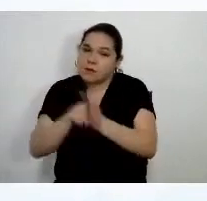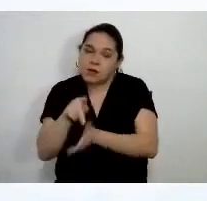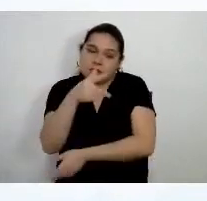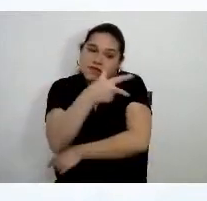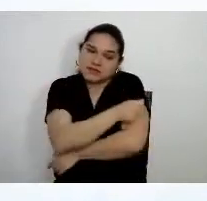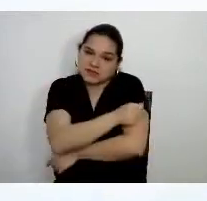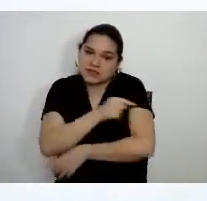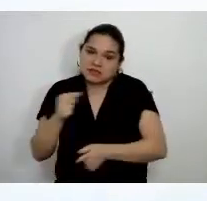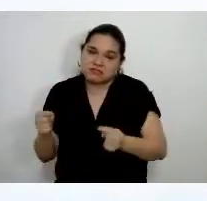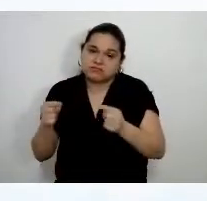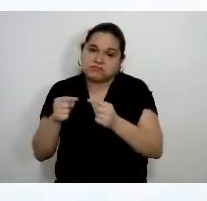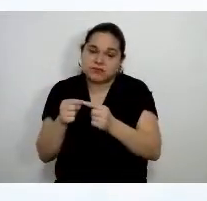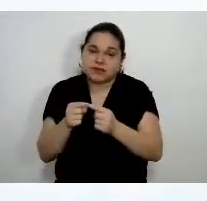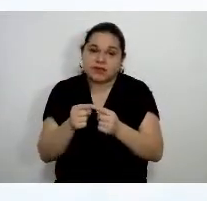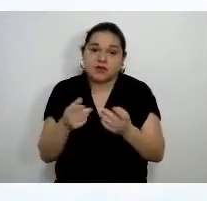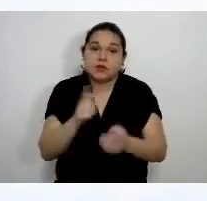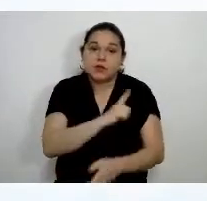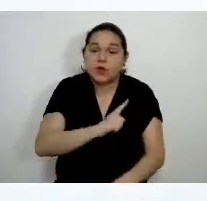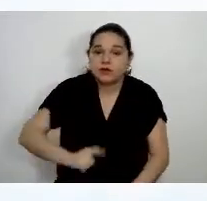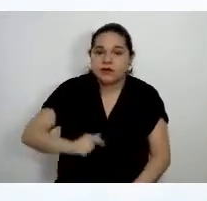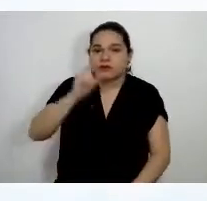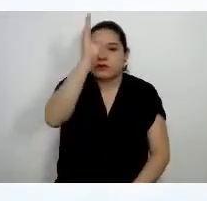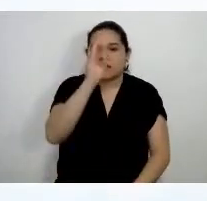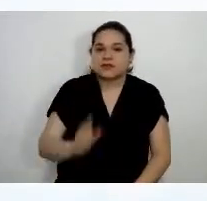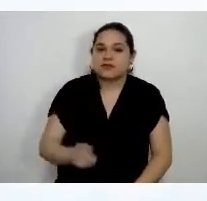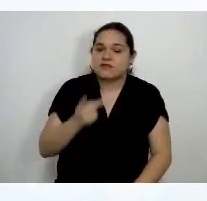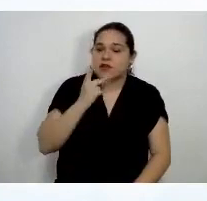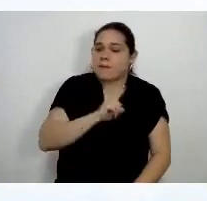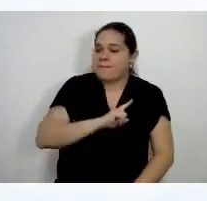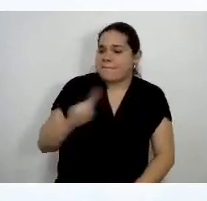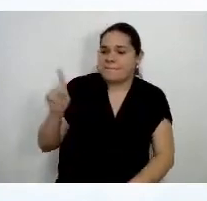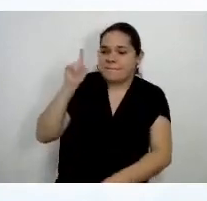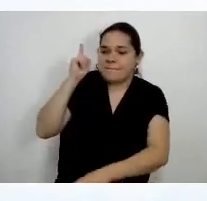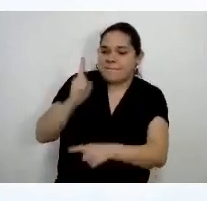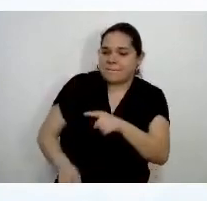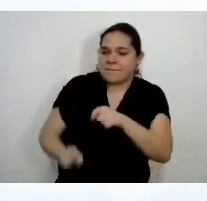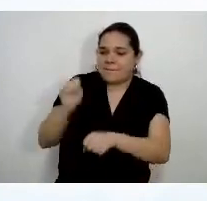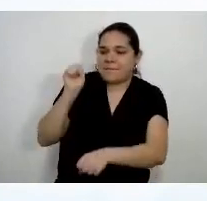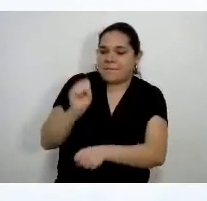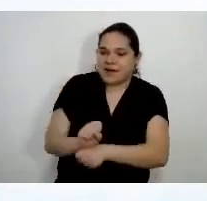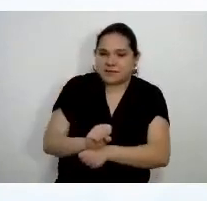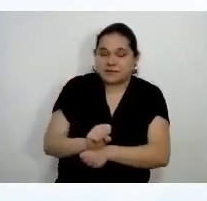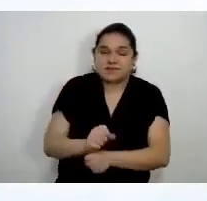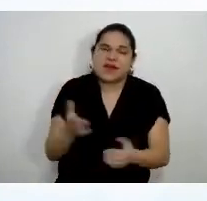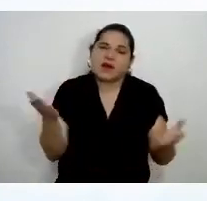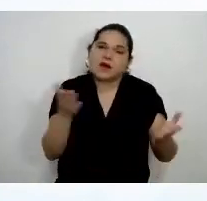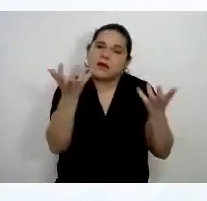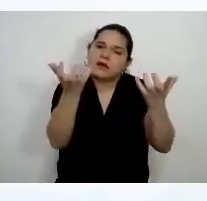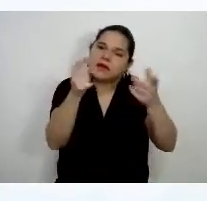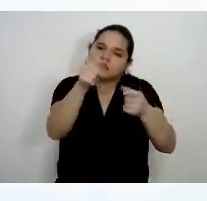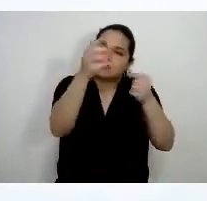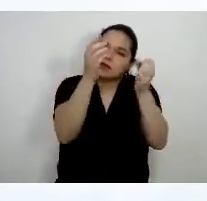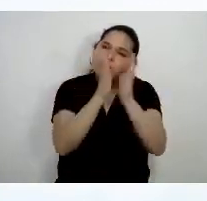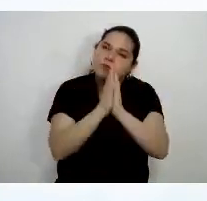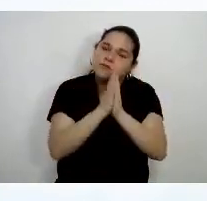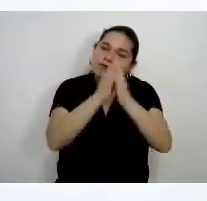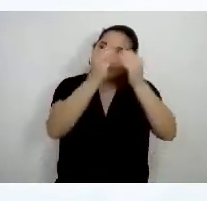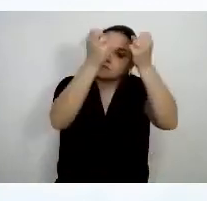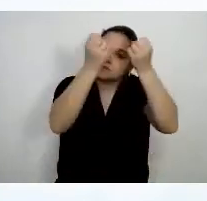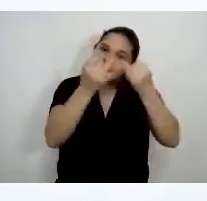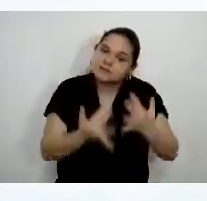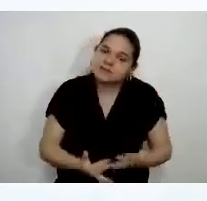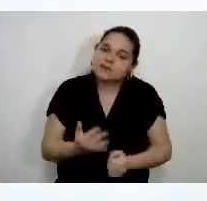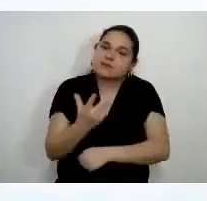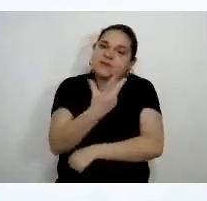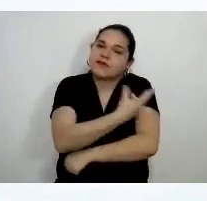e o governo brasileiro, a Anvisa, mandou parar. Queria que o senhor falasse sobre essas vacinas e sobre a politização dessas vacinas